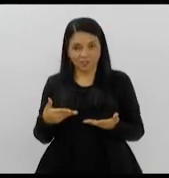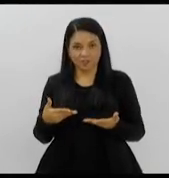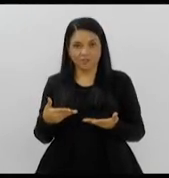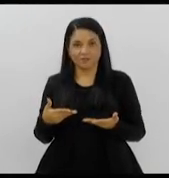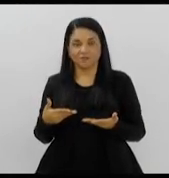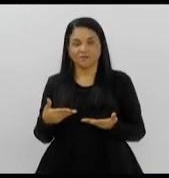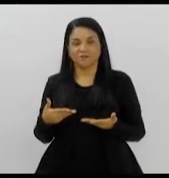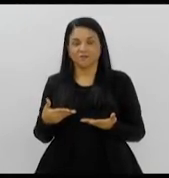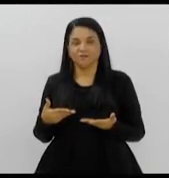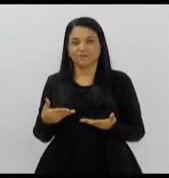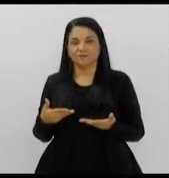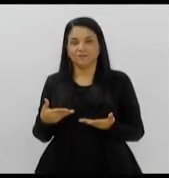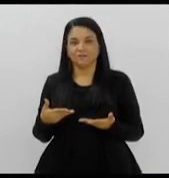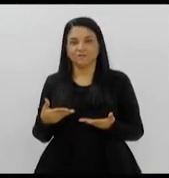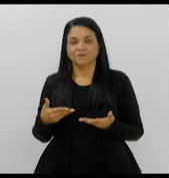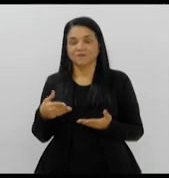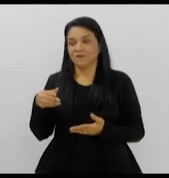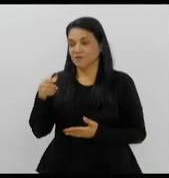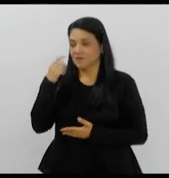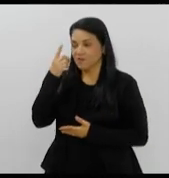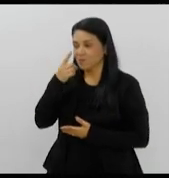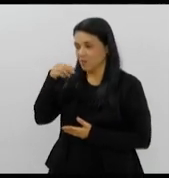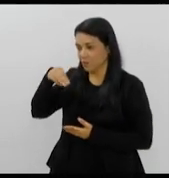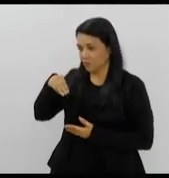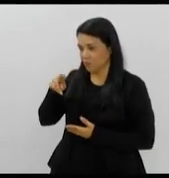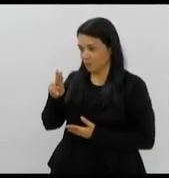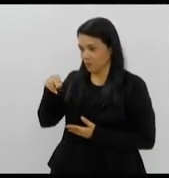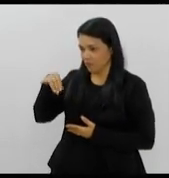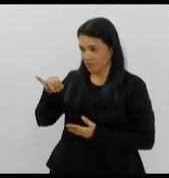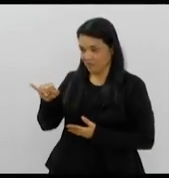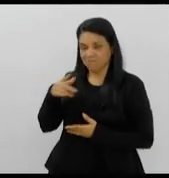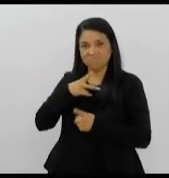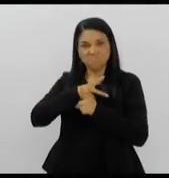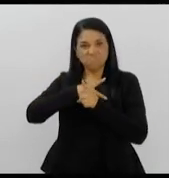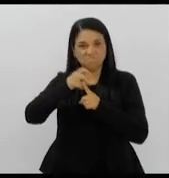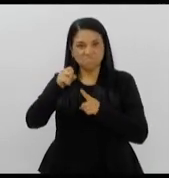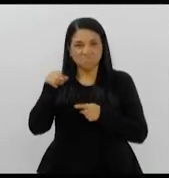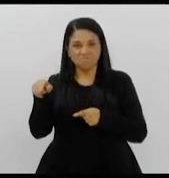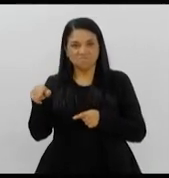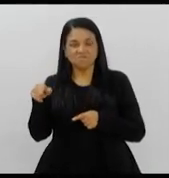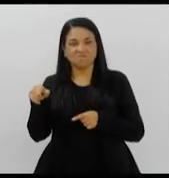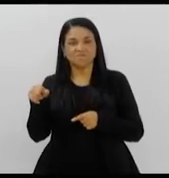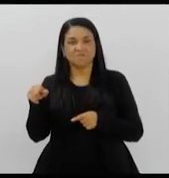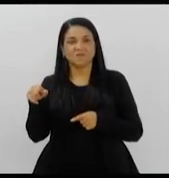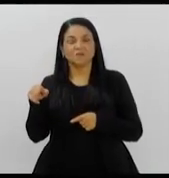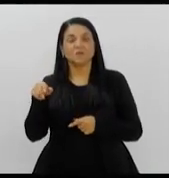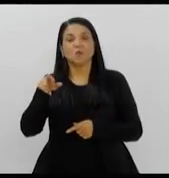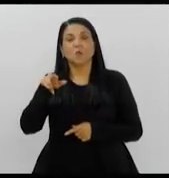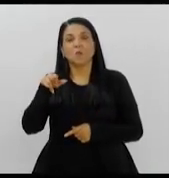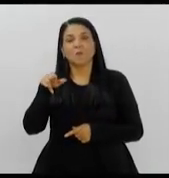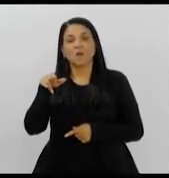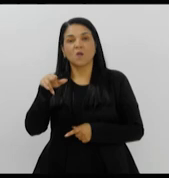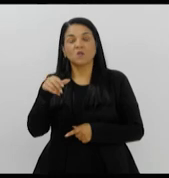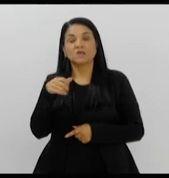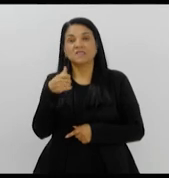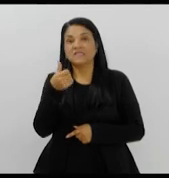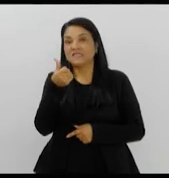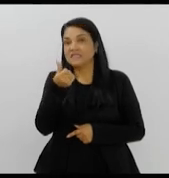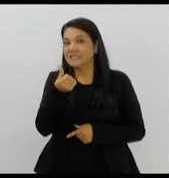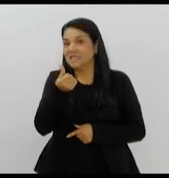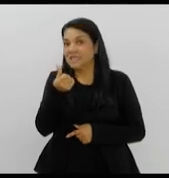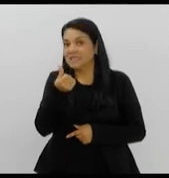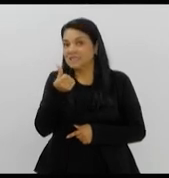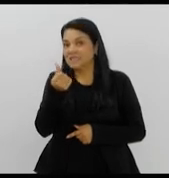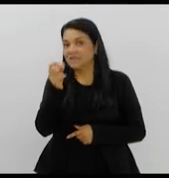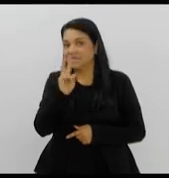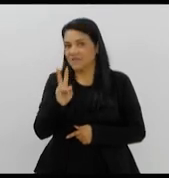nosso Munir Neto, vitorioso através do seu irmão pela sexta vez